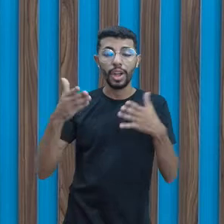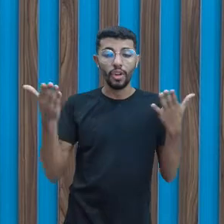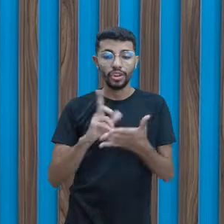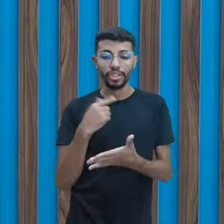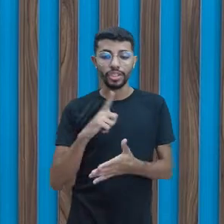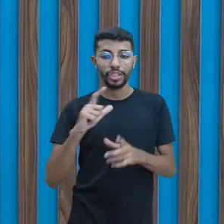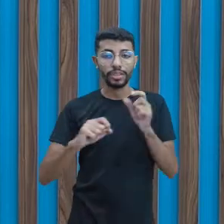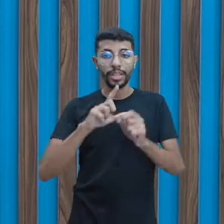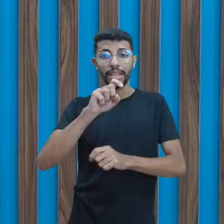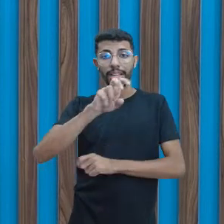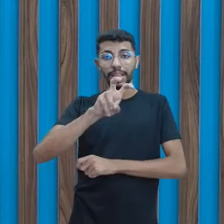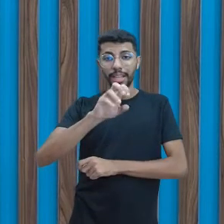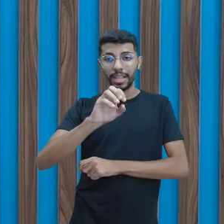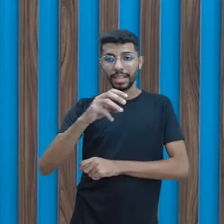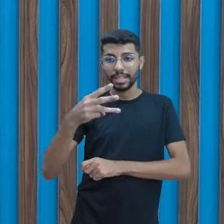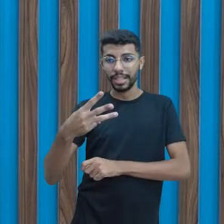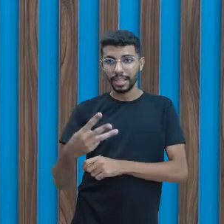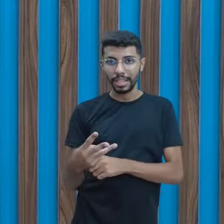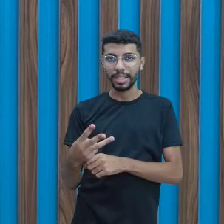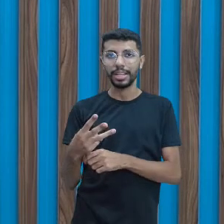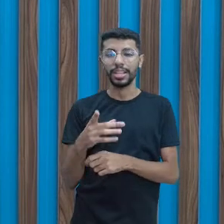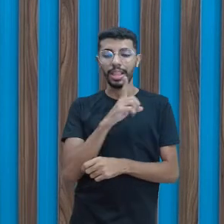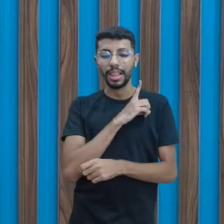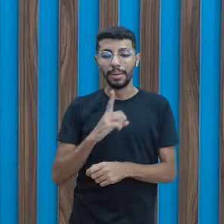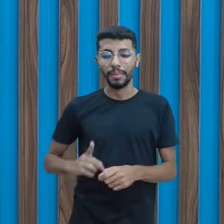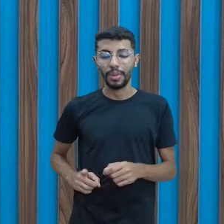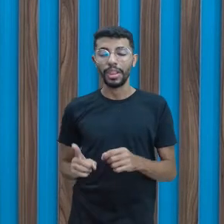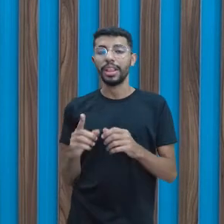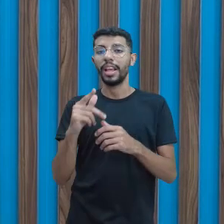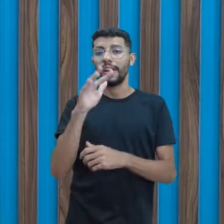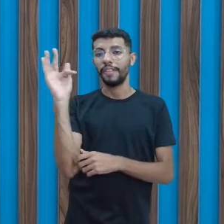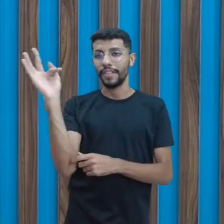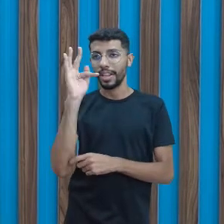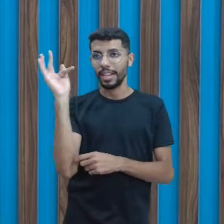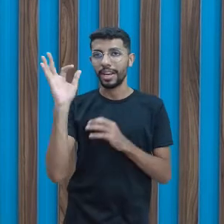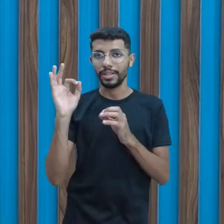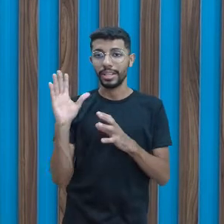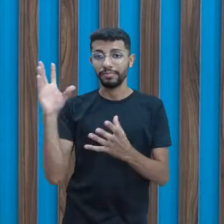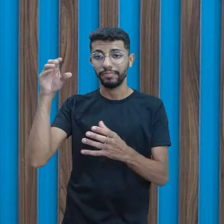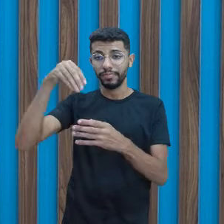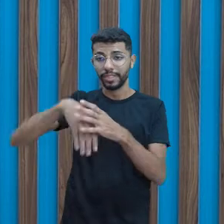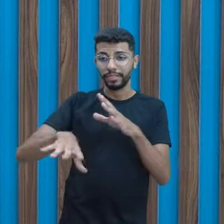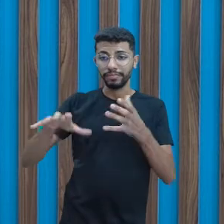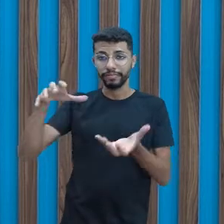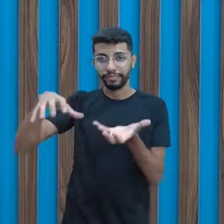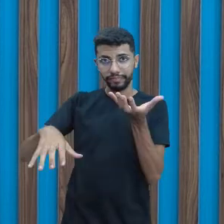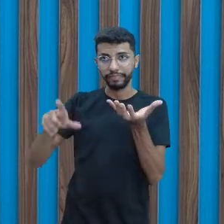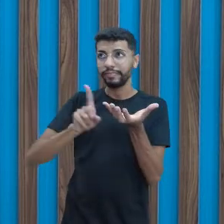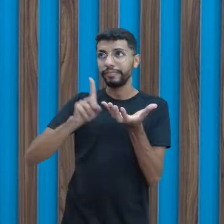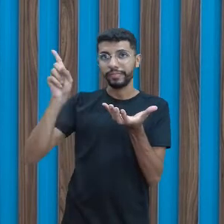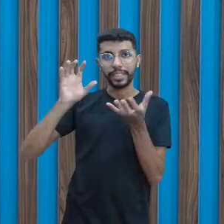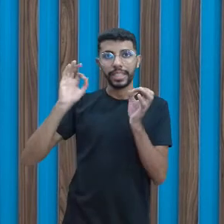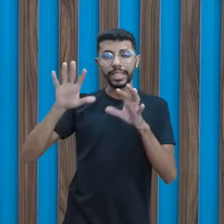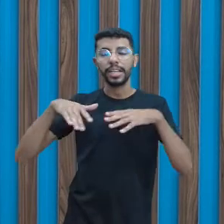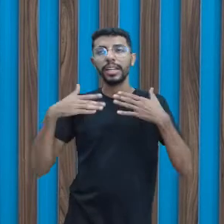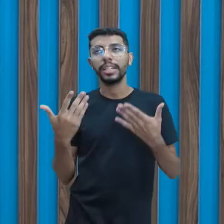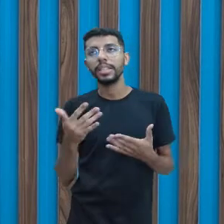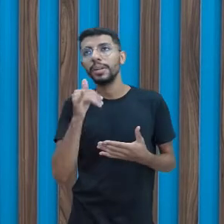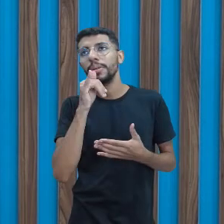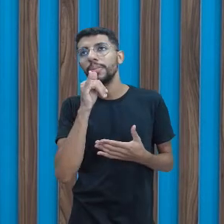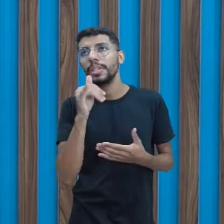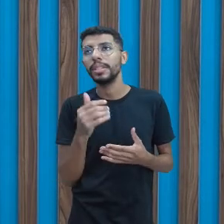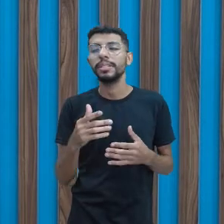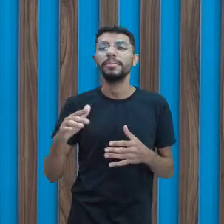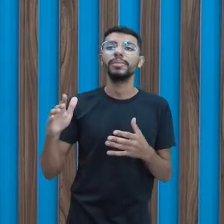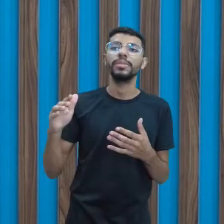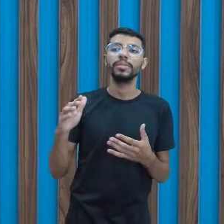né, ocupando lá a Câmara dos Deputados em Brasília. Então, no exemplo de eleição indireta, a gente